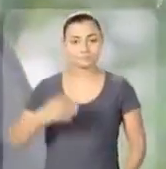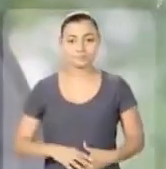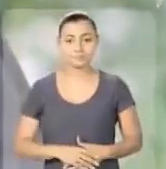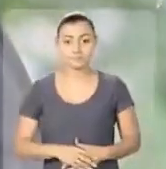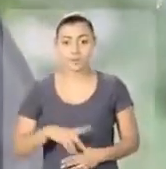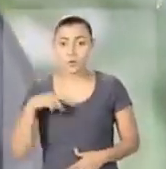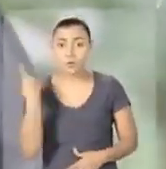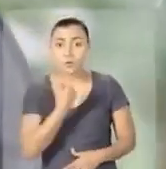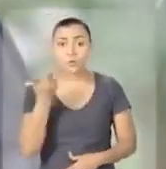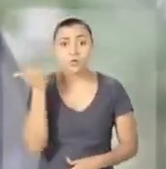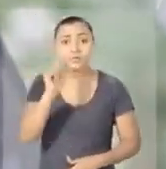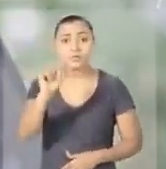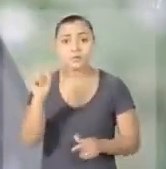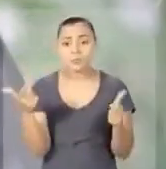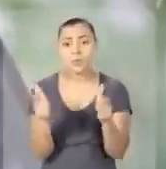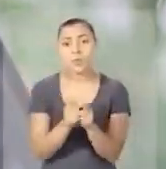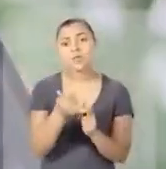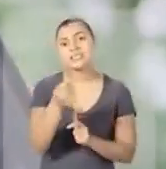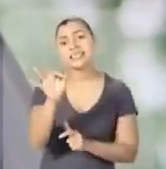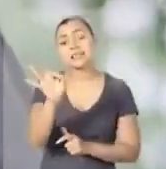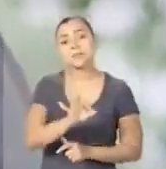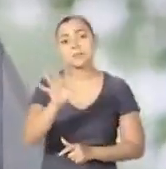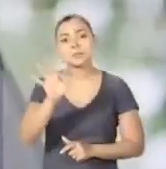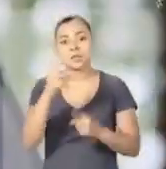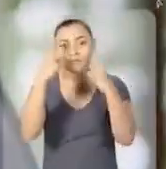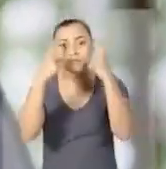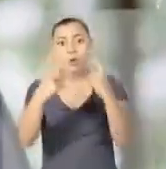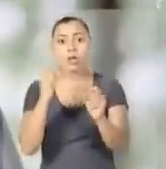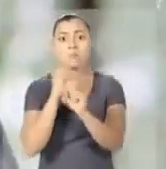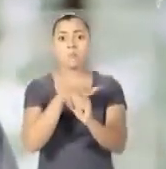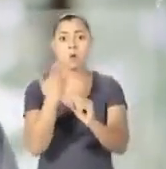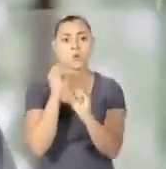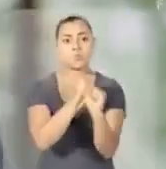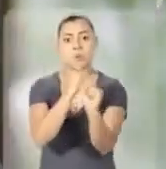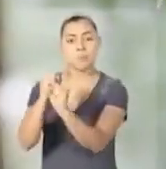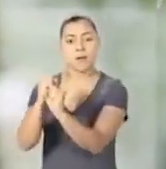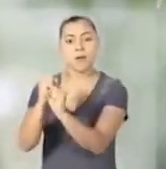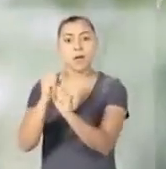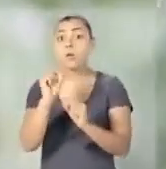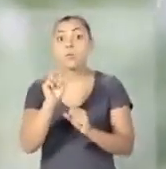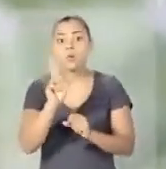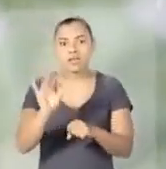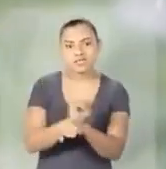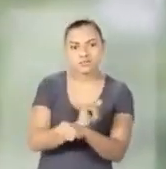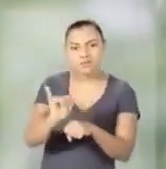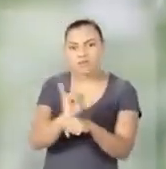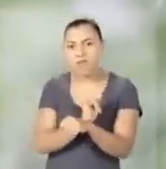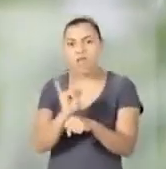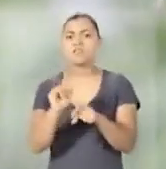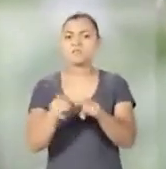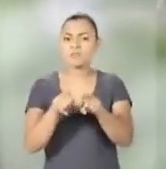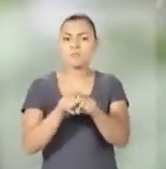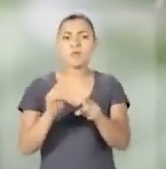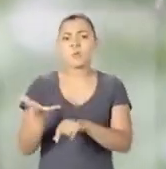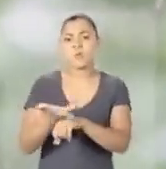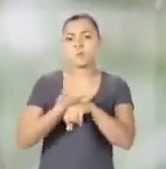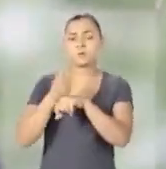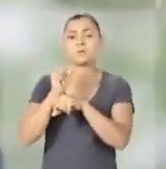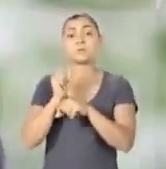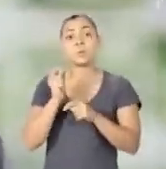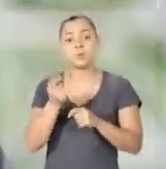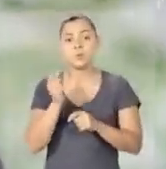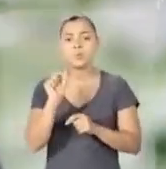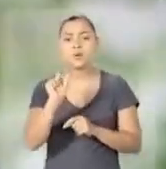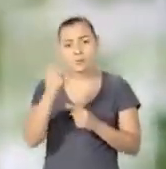estado de São Paulo. Conseguimos reduzir em 70% o número de homicídios, usando as melhores e